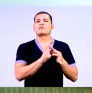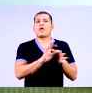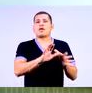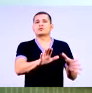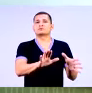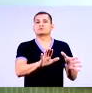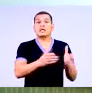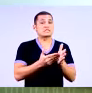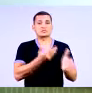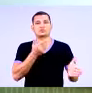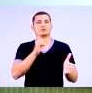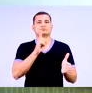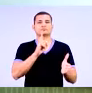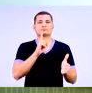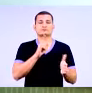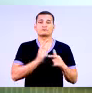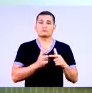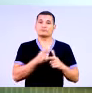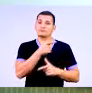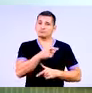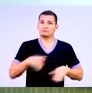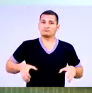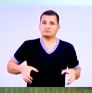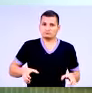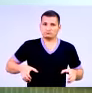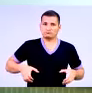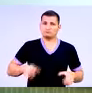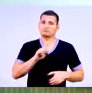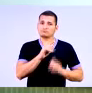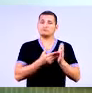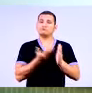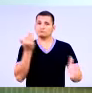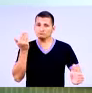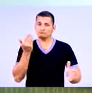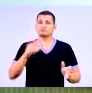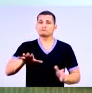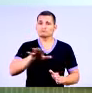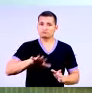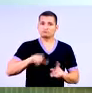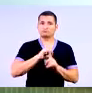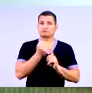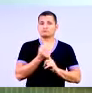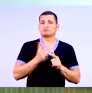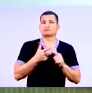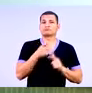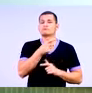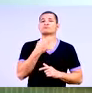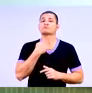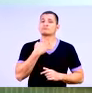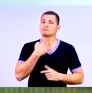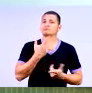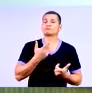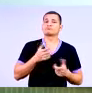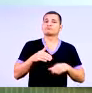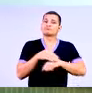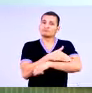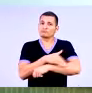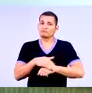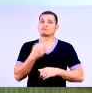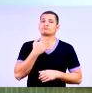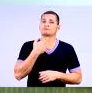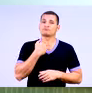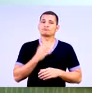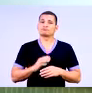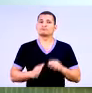nesse exemplo, ele está sendo excluído do meio social, porque ele não pode andar na rua, ele não pode muitas vezes entrar numa sala